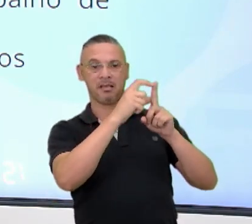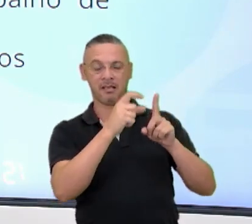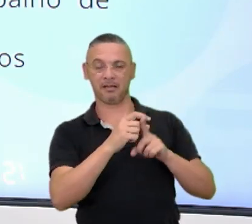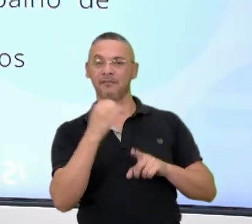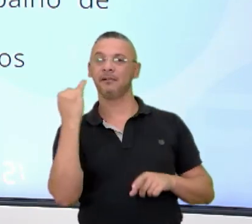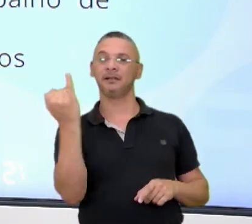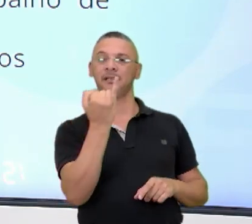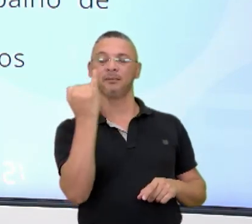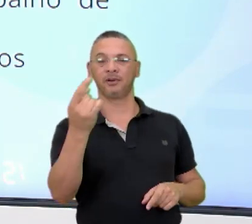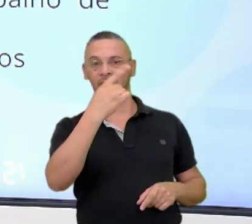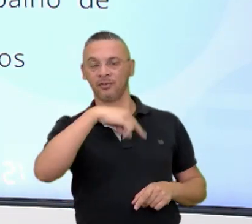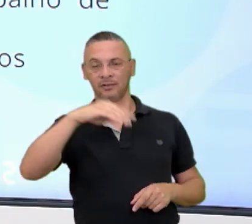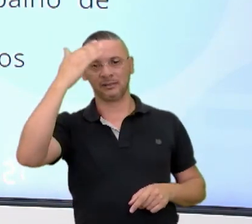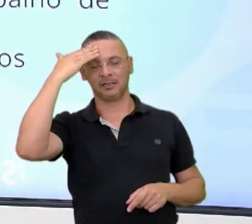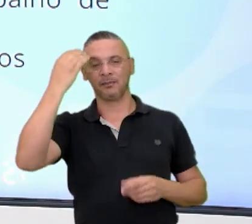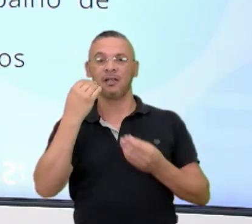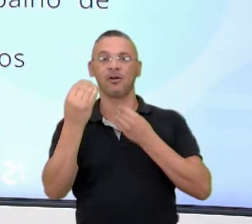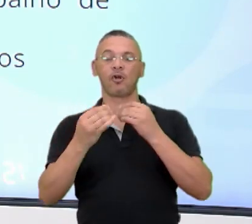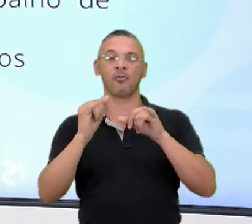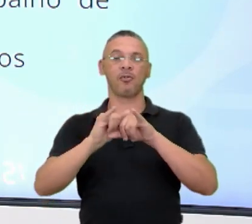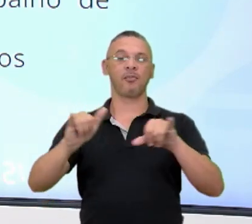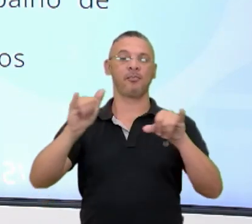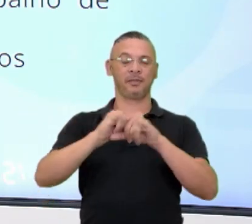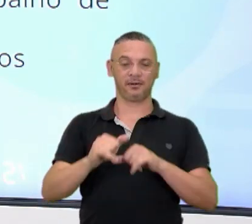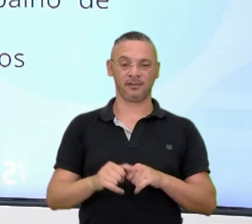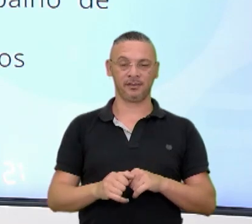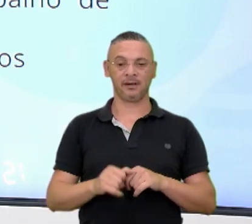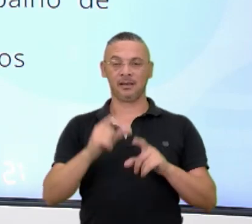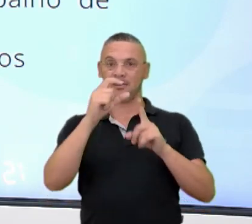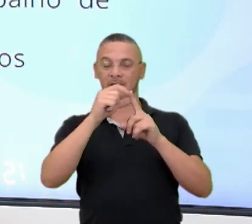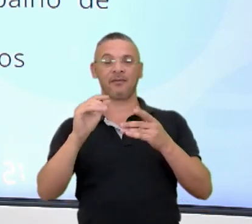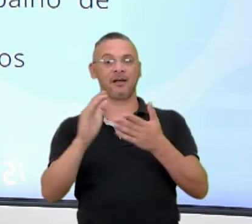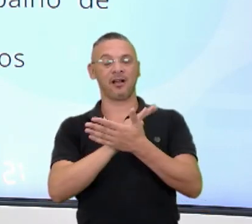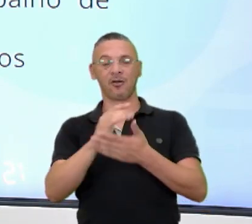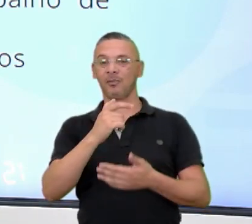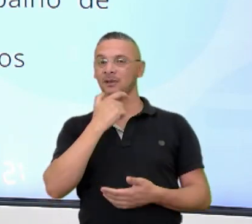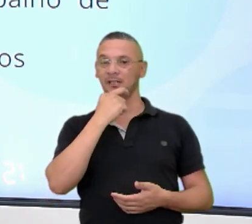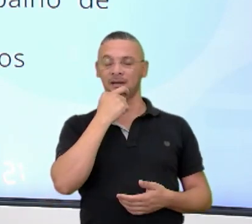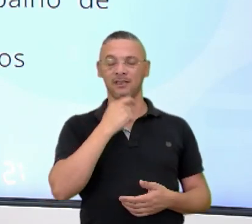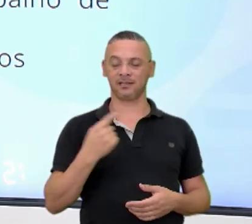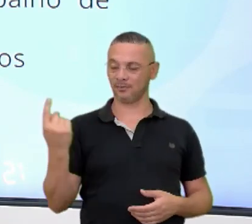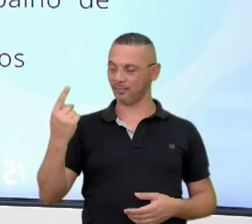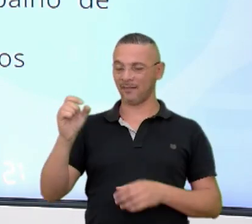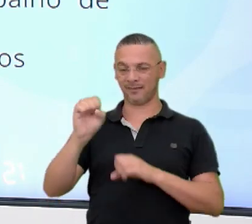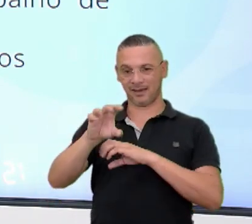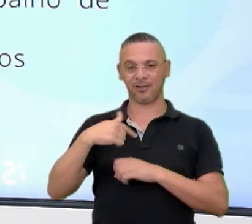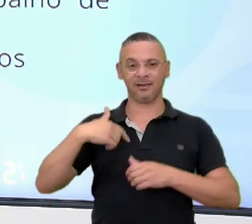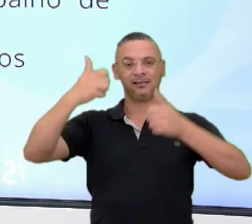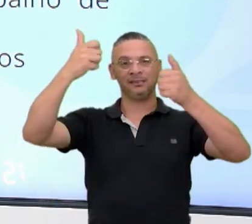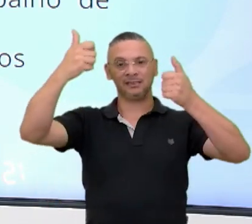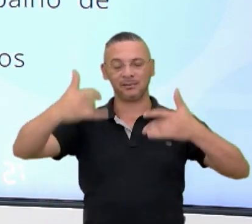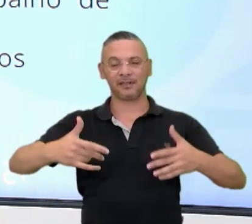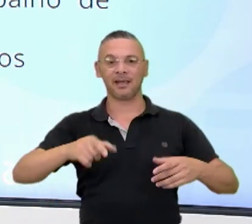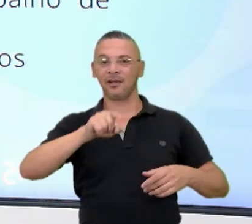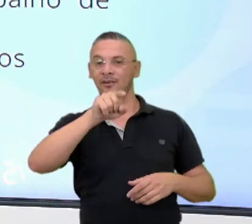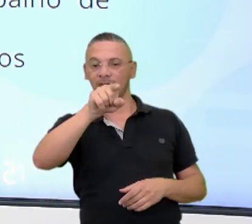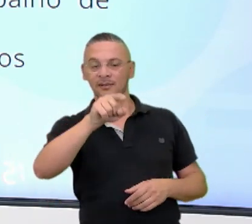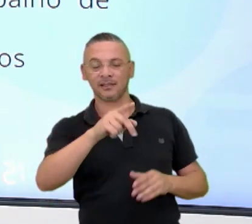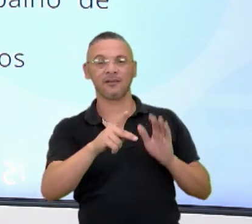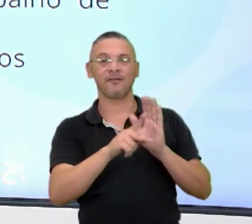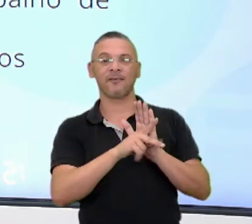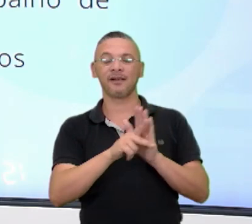isso. Outra pergunta para refletir. Qual é a importância de comparar as notícias que nos cercam em...